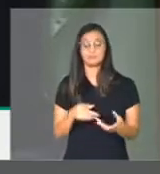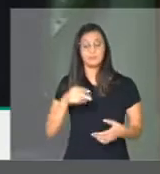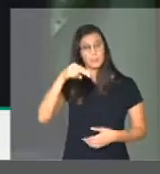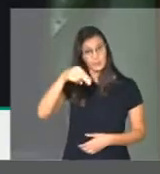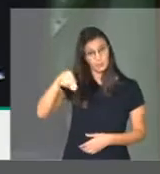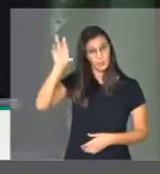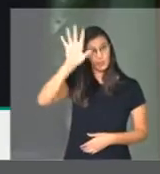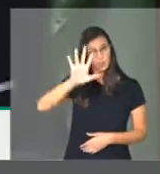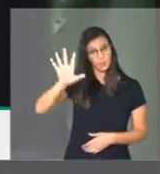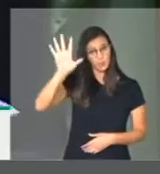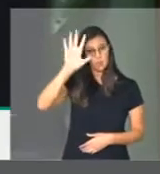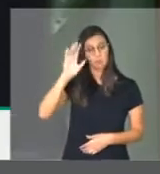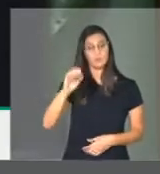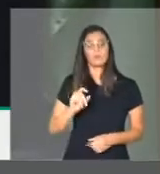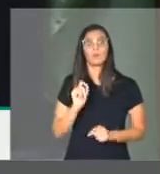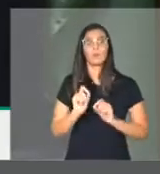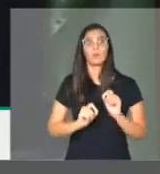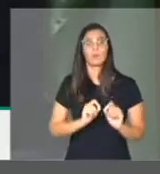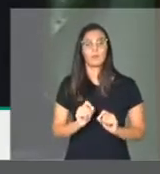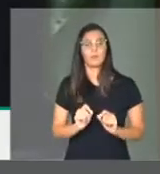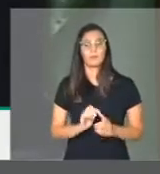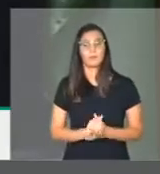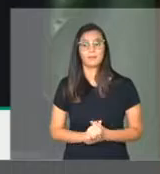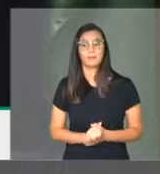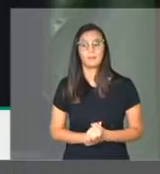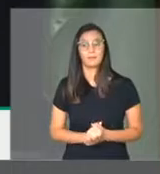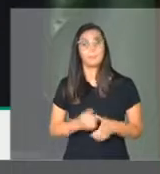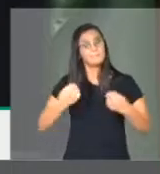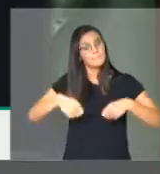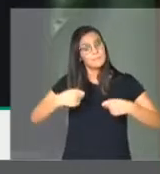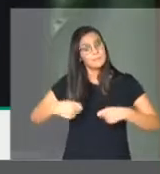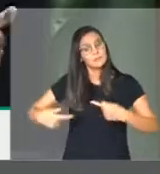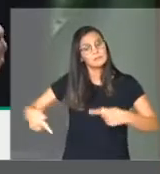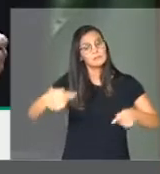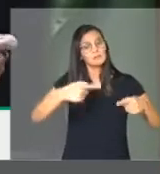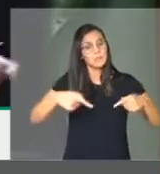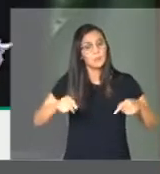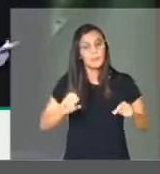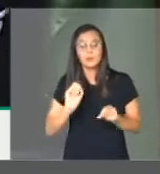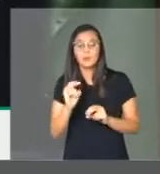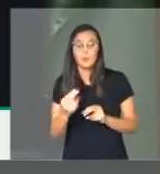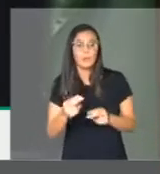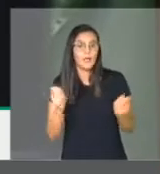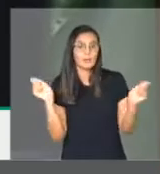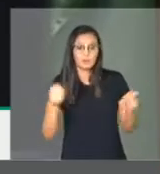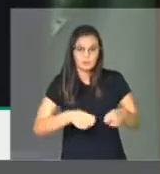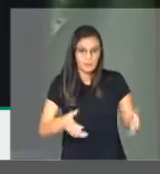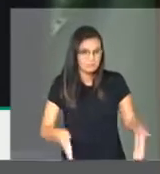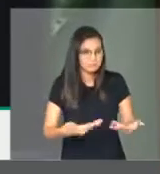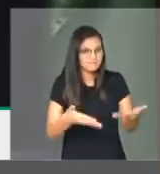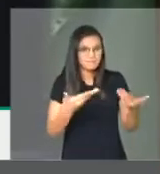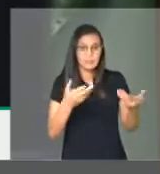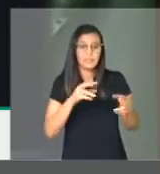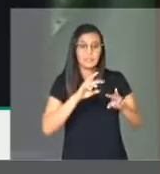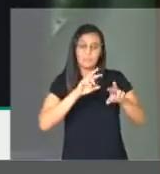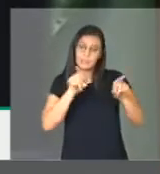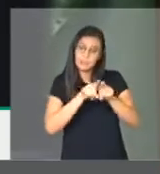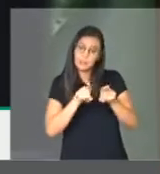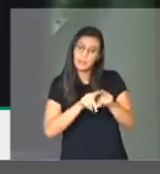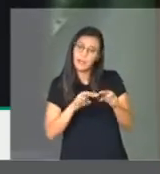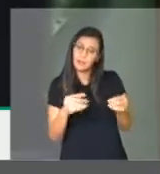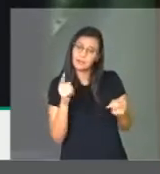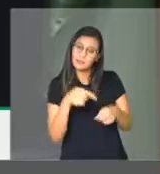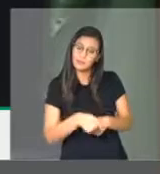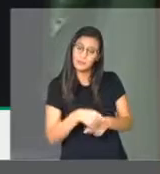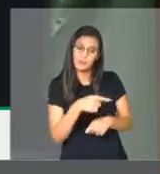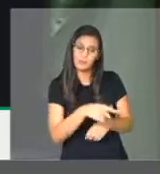Nordeste, é indispensável um debate sobre as potencialidades e vulnerabilidades dessa região, que